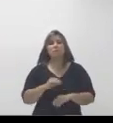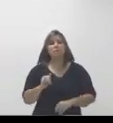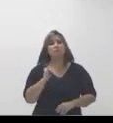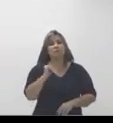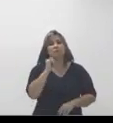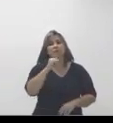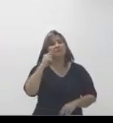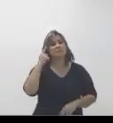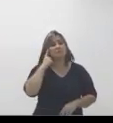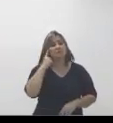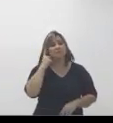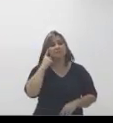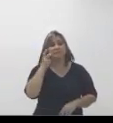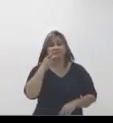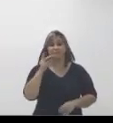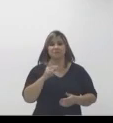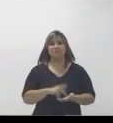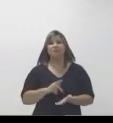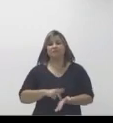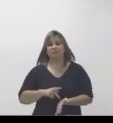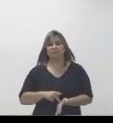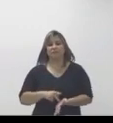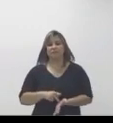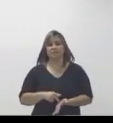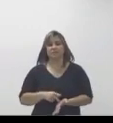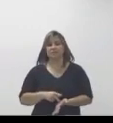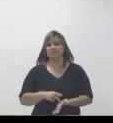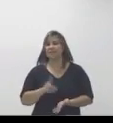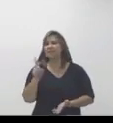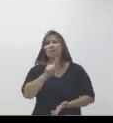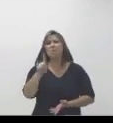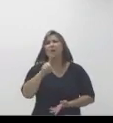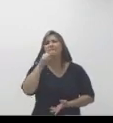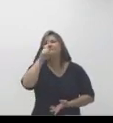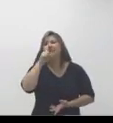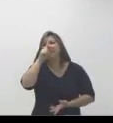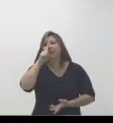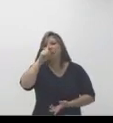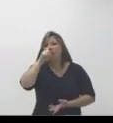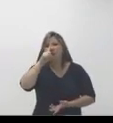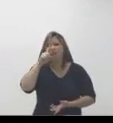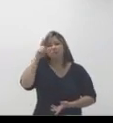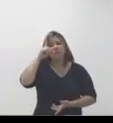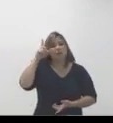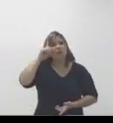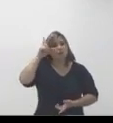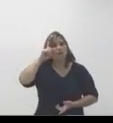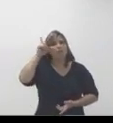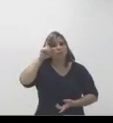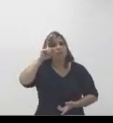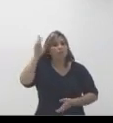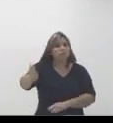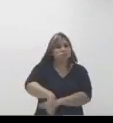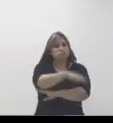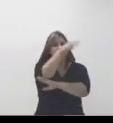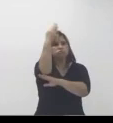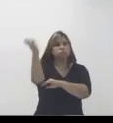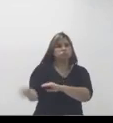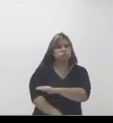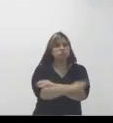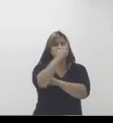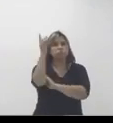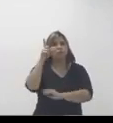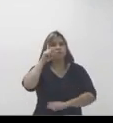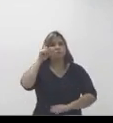refletir o quanto isso de fato é real porque ninguém é perigoso tempo todo pode ser que em algum momento alguma situação